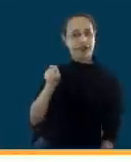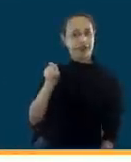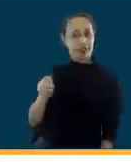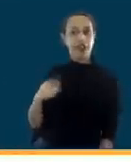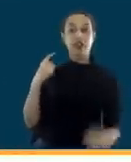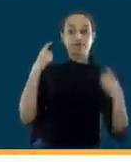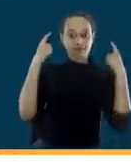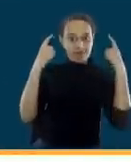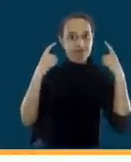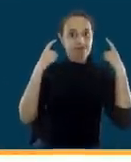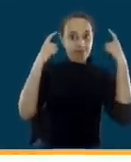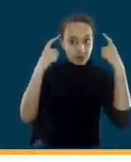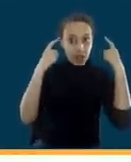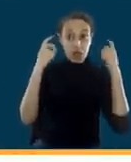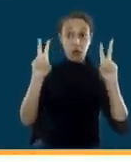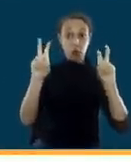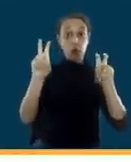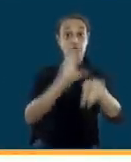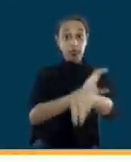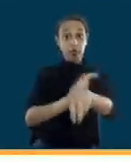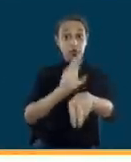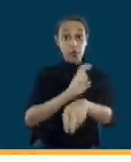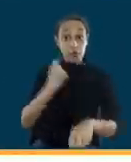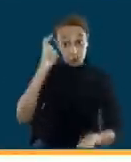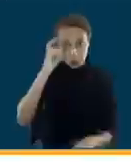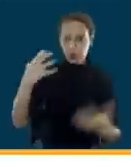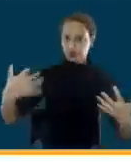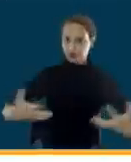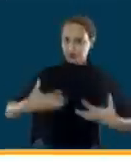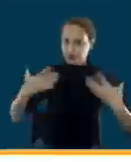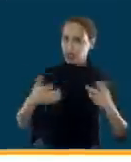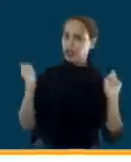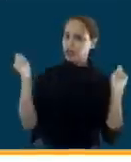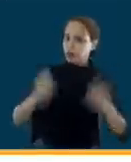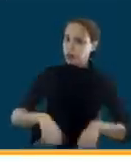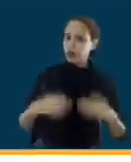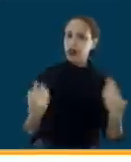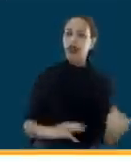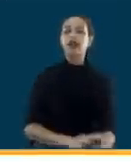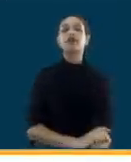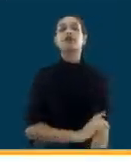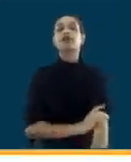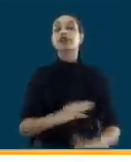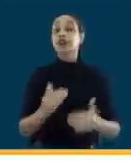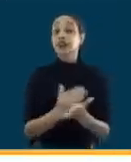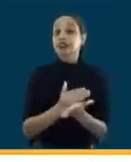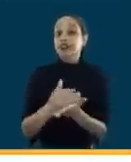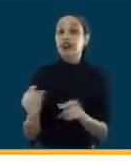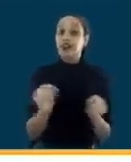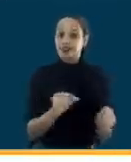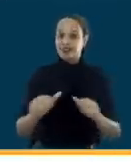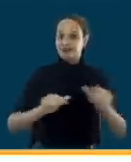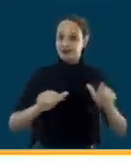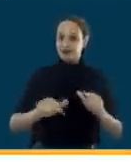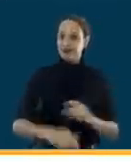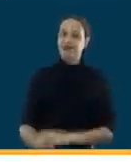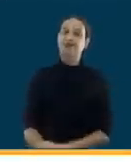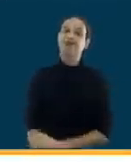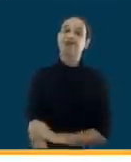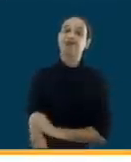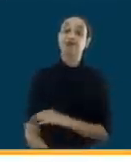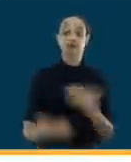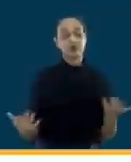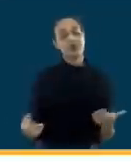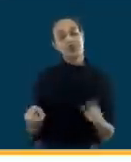cultural e também nos incentivou muito para que dessemos início a esse trabalho. Também a secretária de Cultura